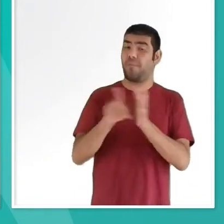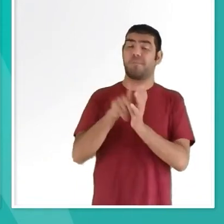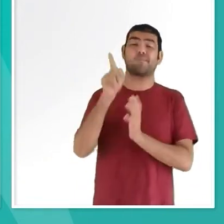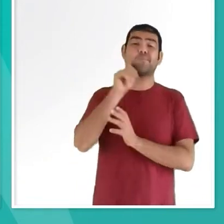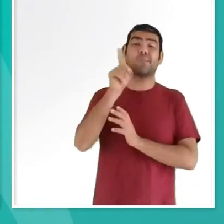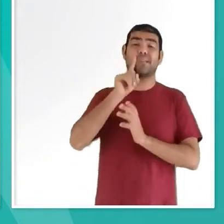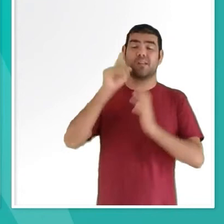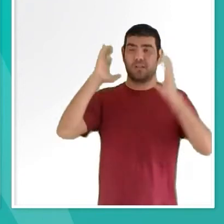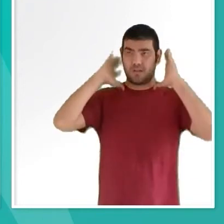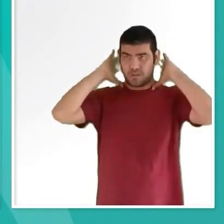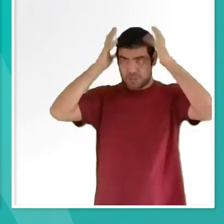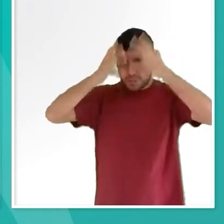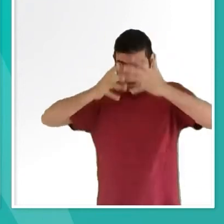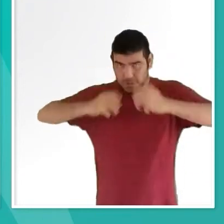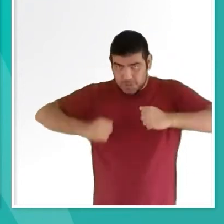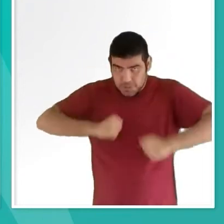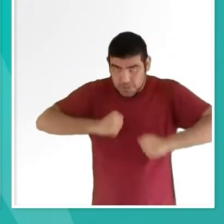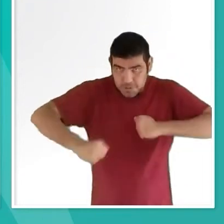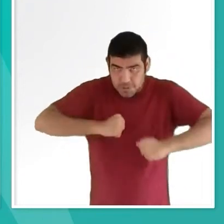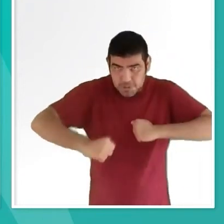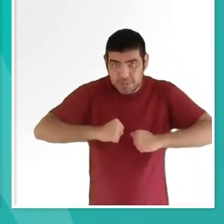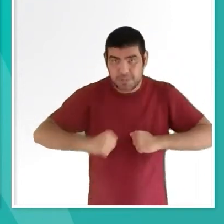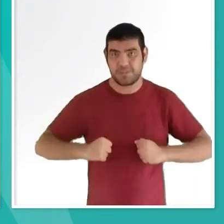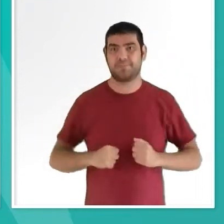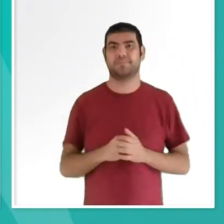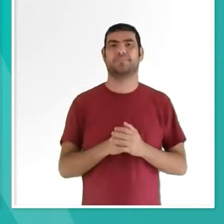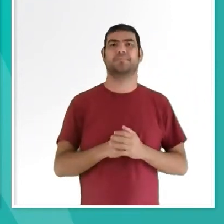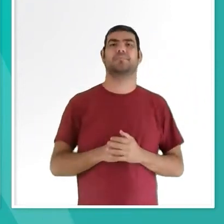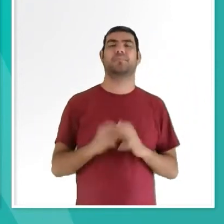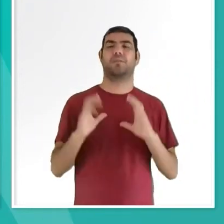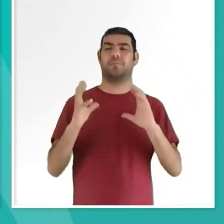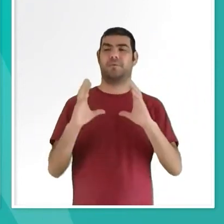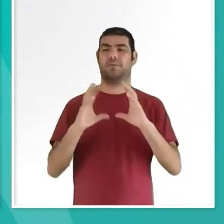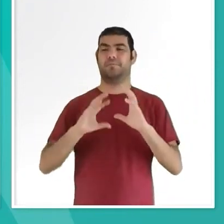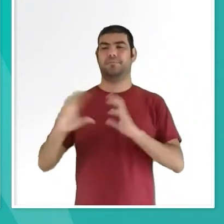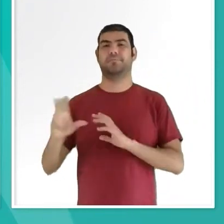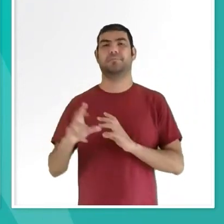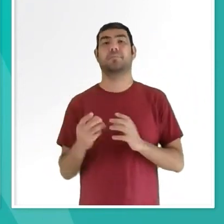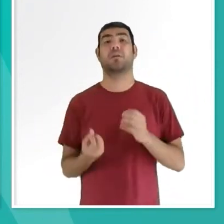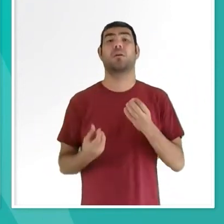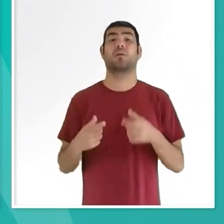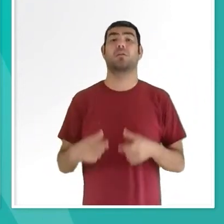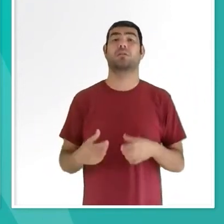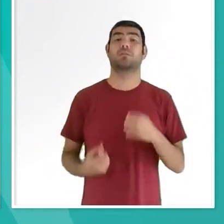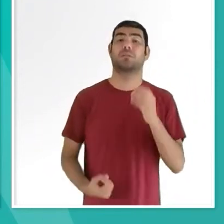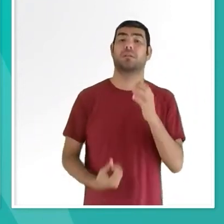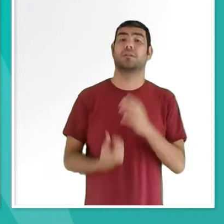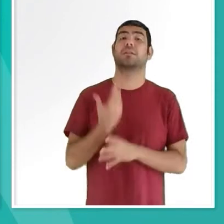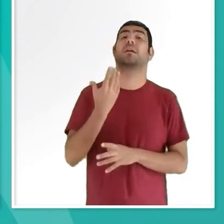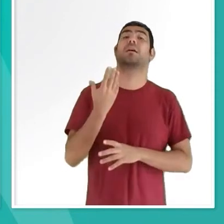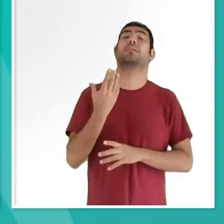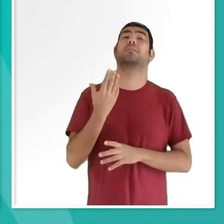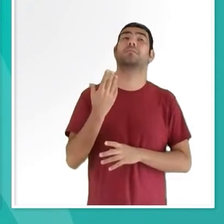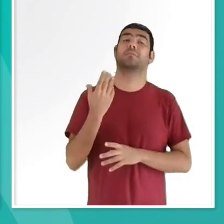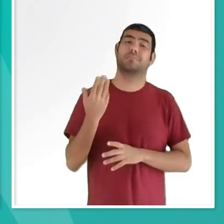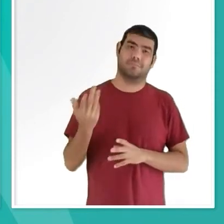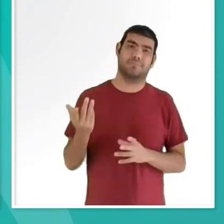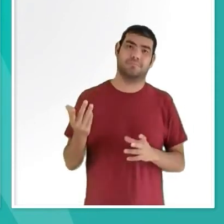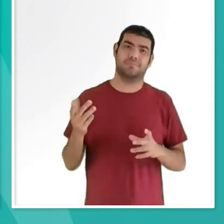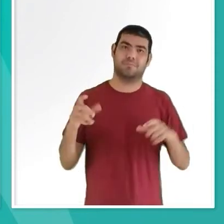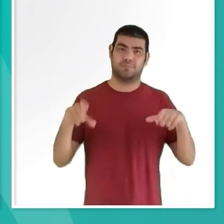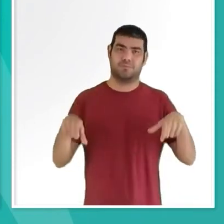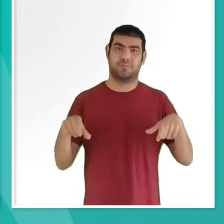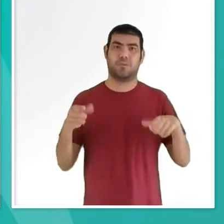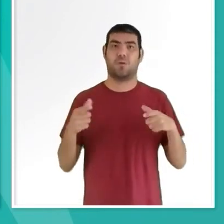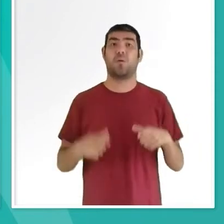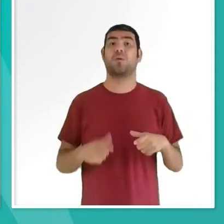tá? Bom, e aí essa divisão onde foi criado o futebol, como conhecemos hoje na Inglaterra, foi no ano